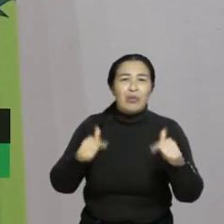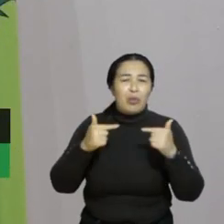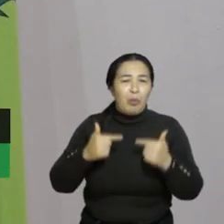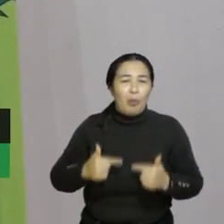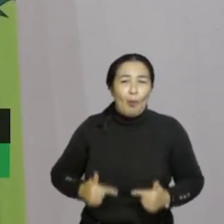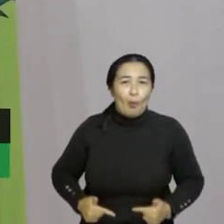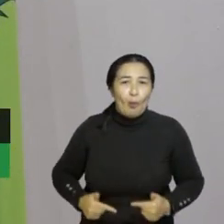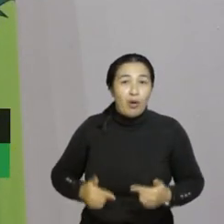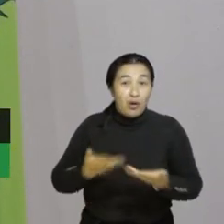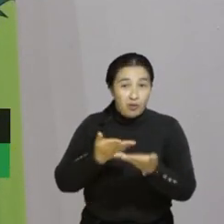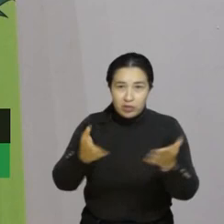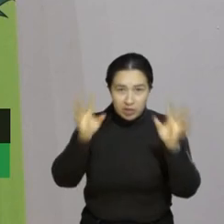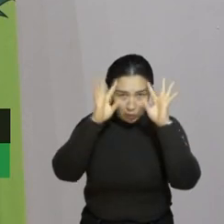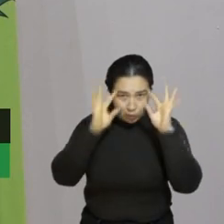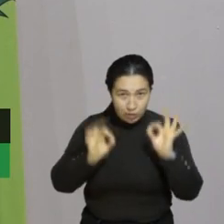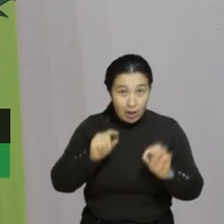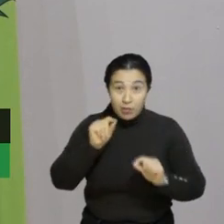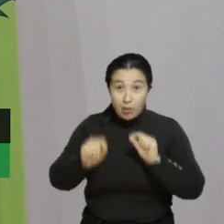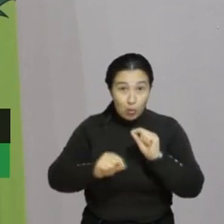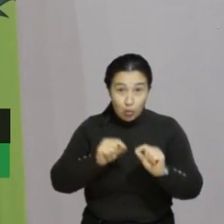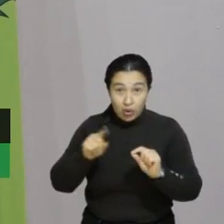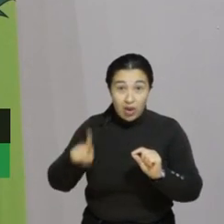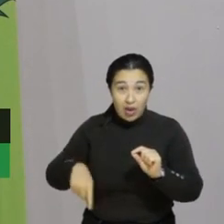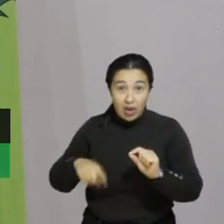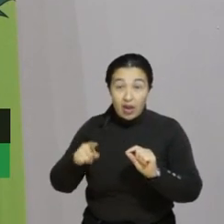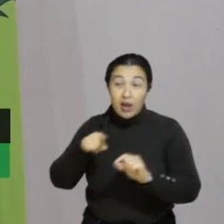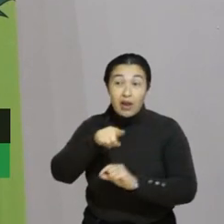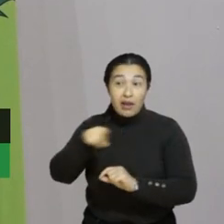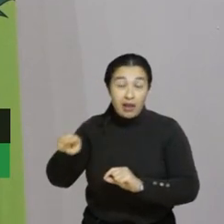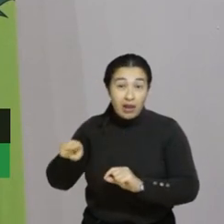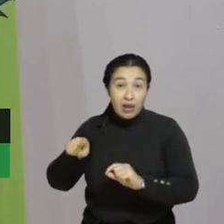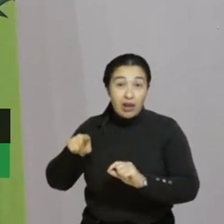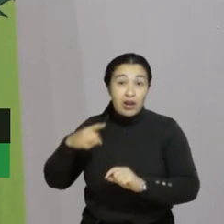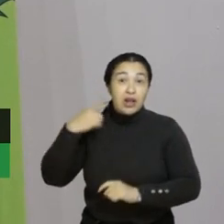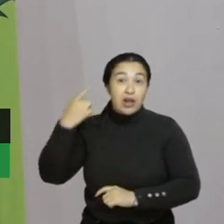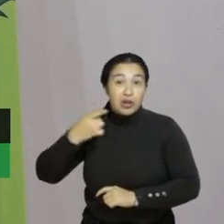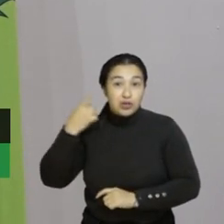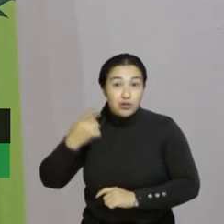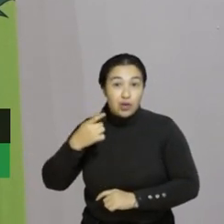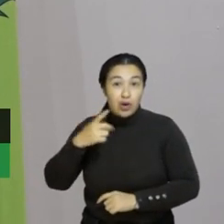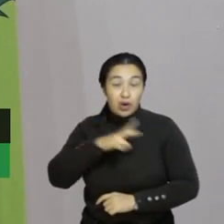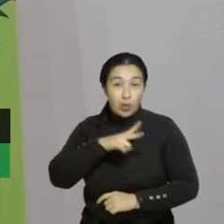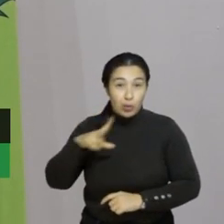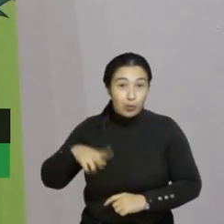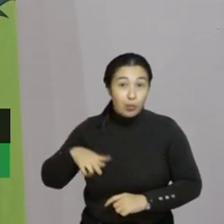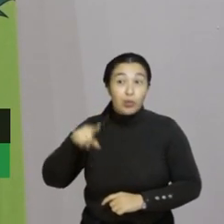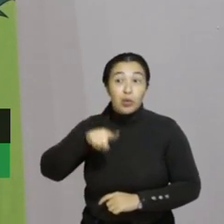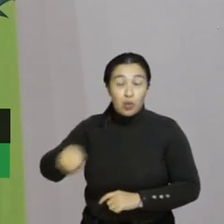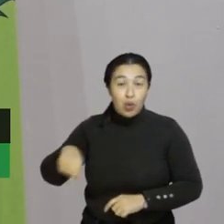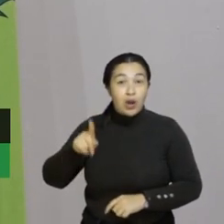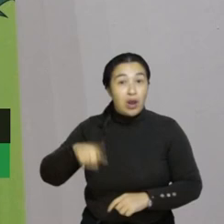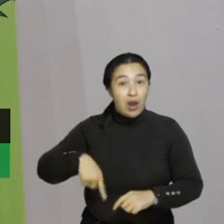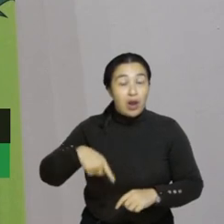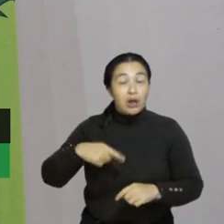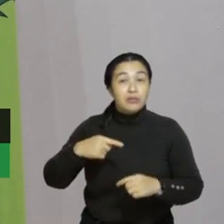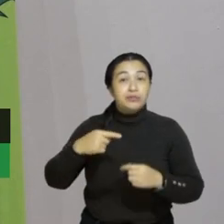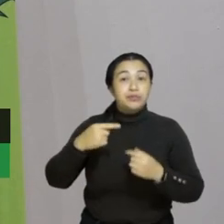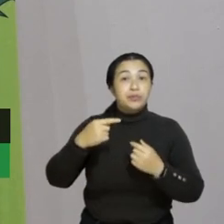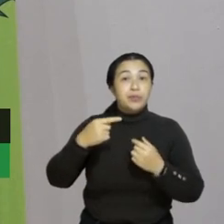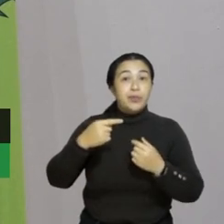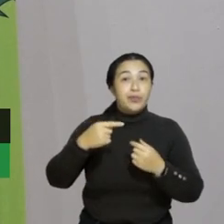que é Defensoria Pública, são advogados concursados que prestam um serviço